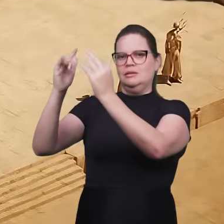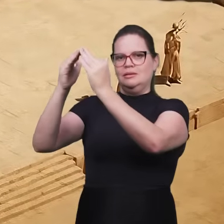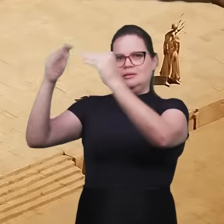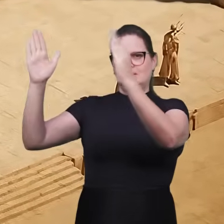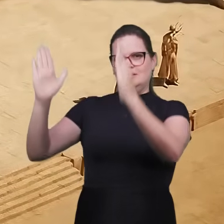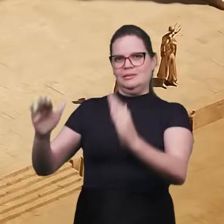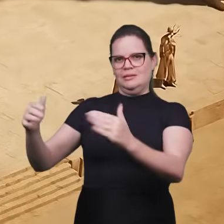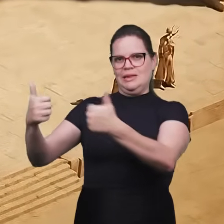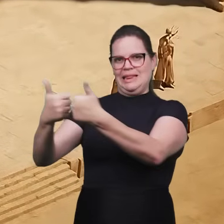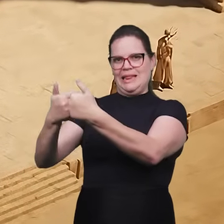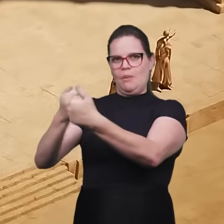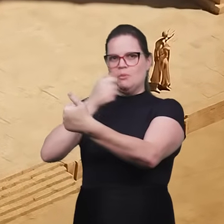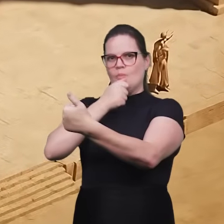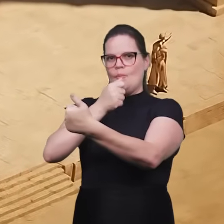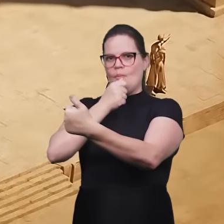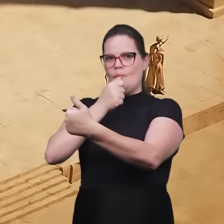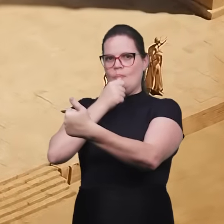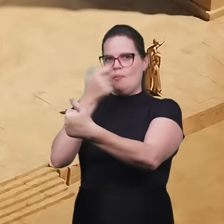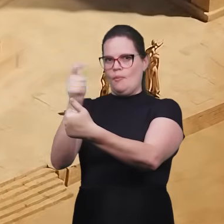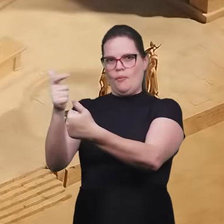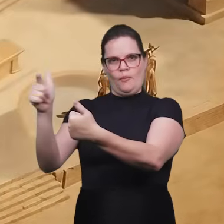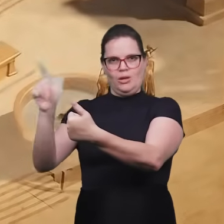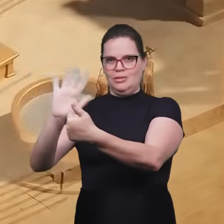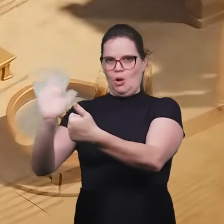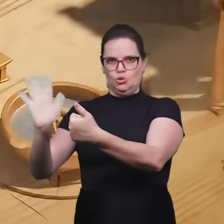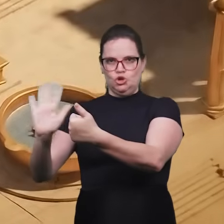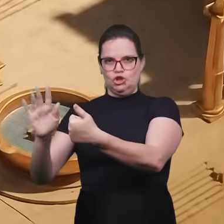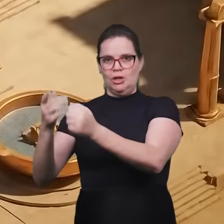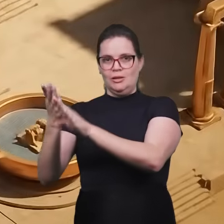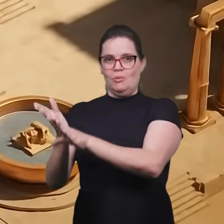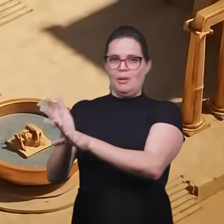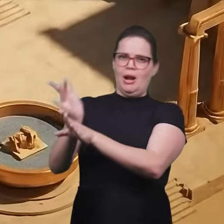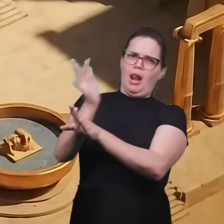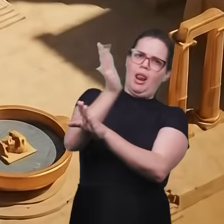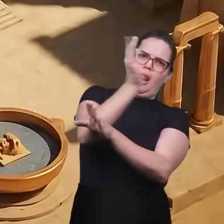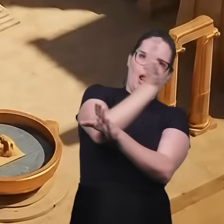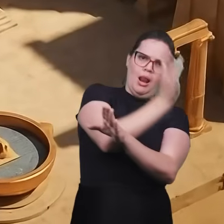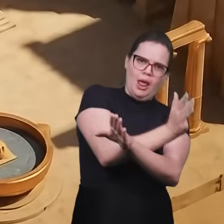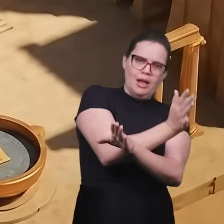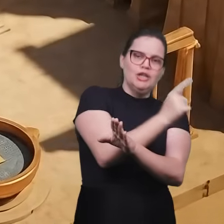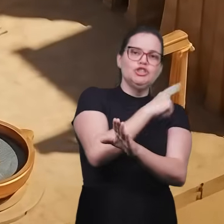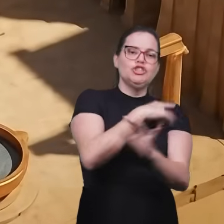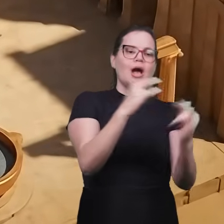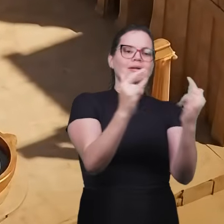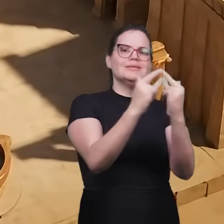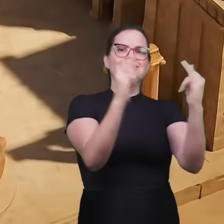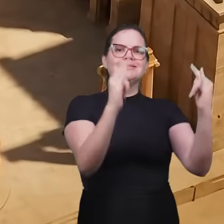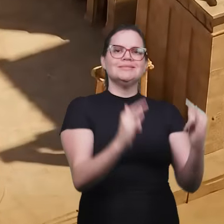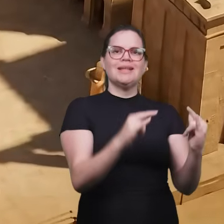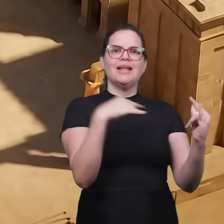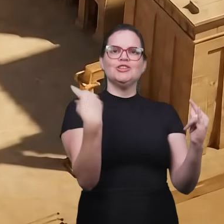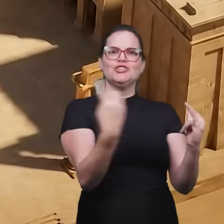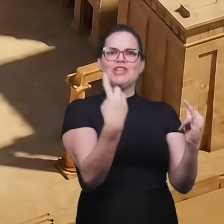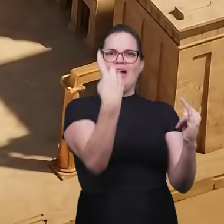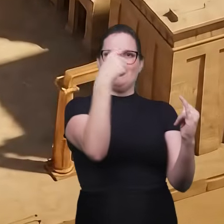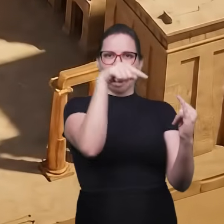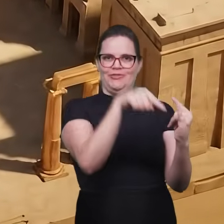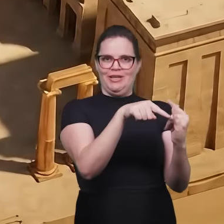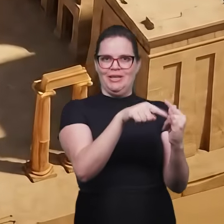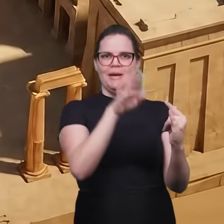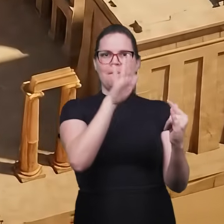na tenda de Davi, já em Jerusalém, e antes ainda esteve no tabernáculo de